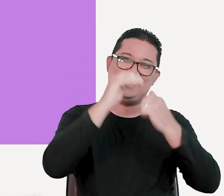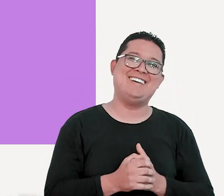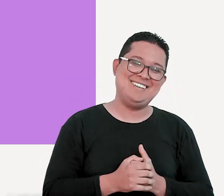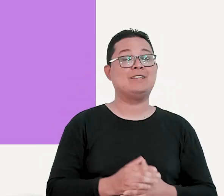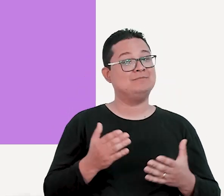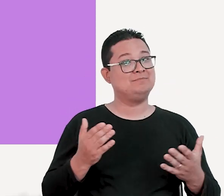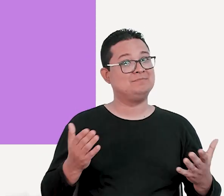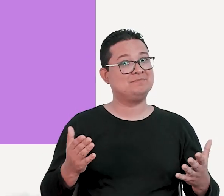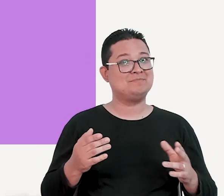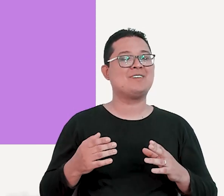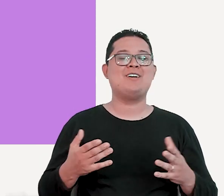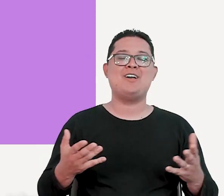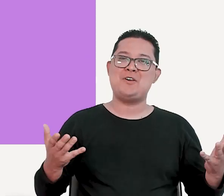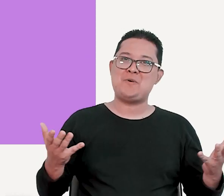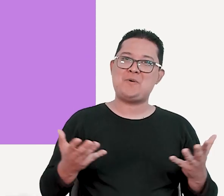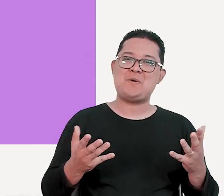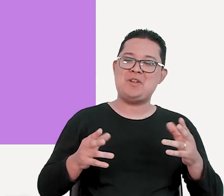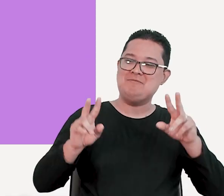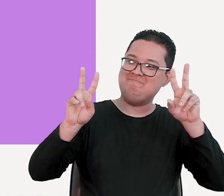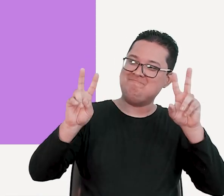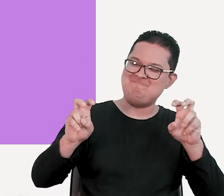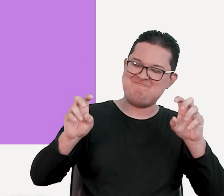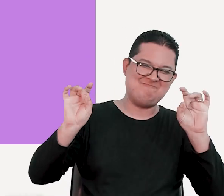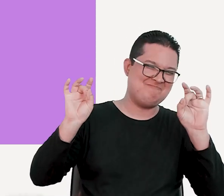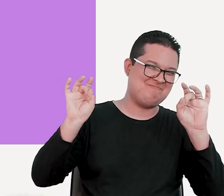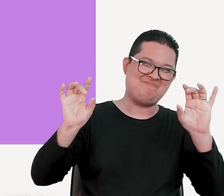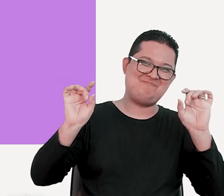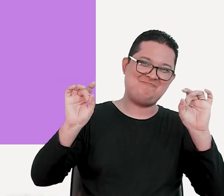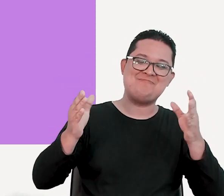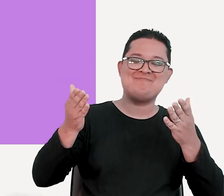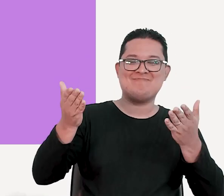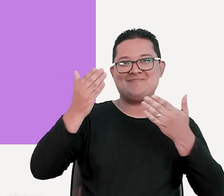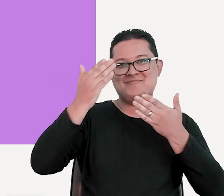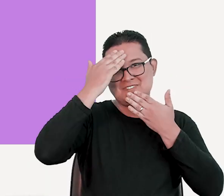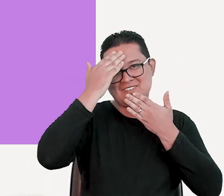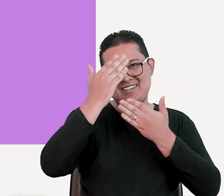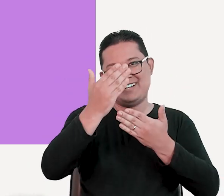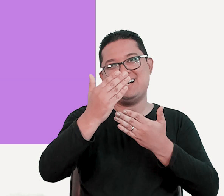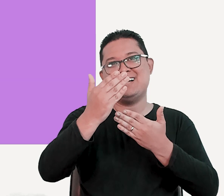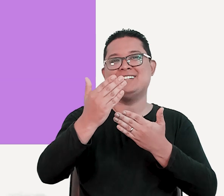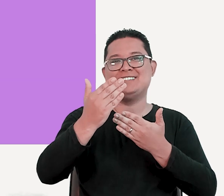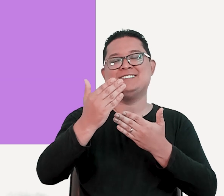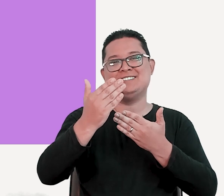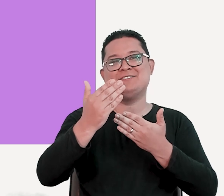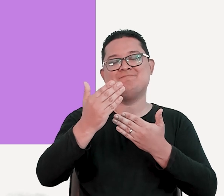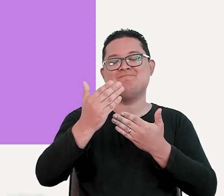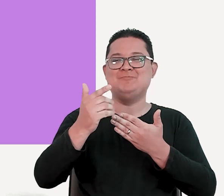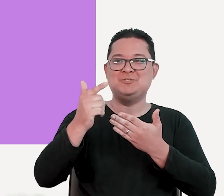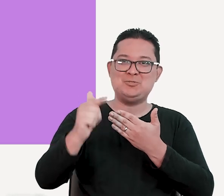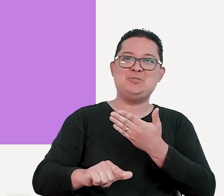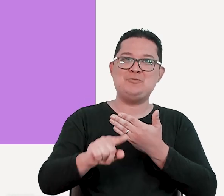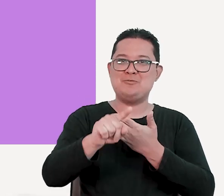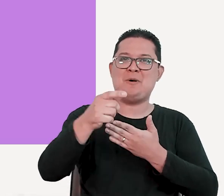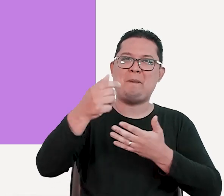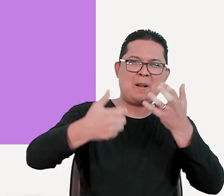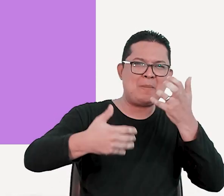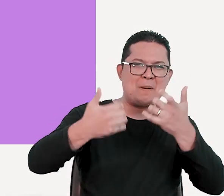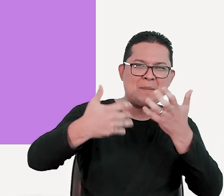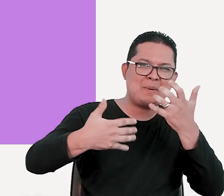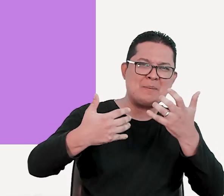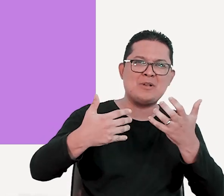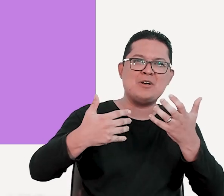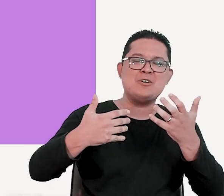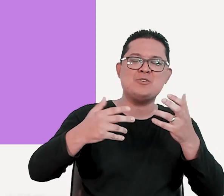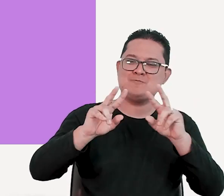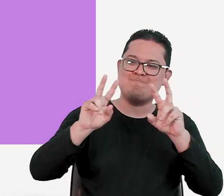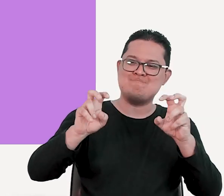E depois desse papo maravilhoso aqui com a Laura, obrigada mais uma vez, né, por tudo, por dividir isso com a